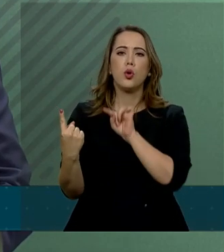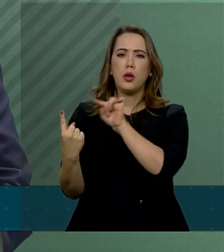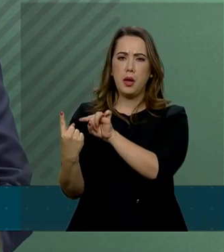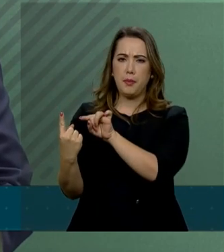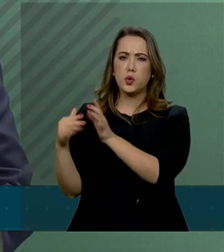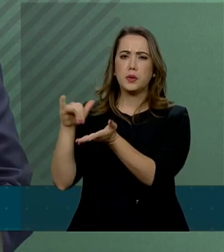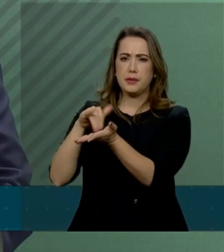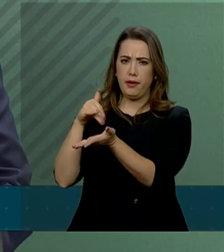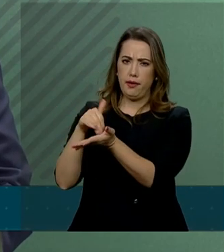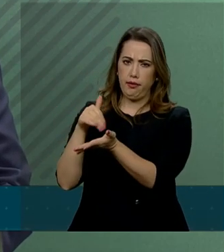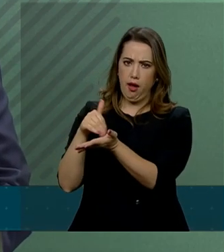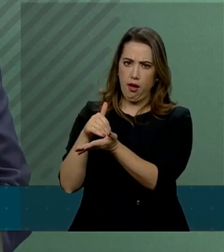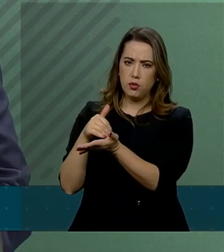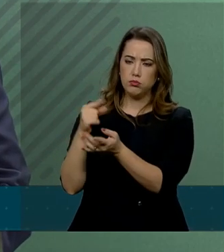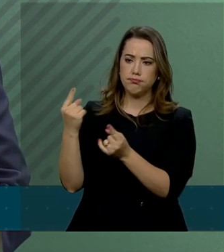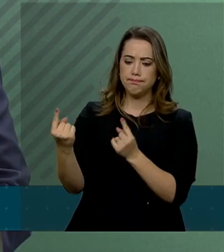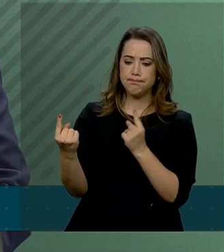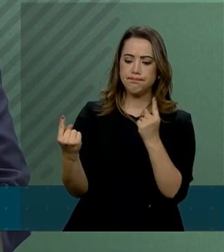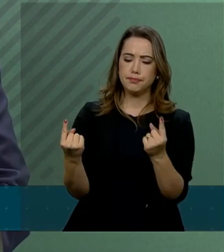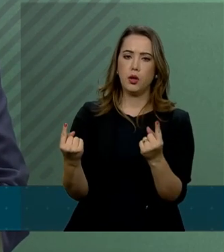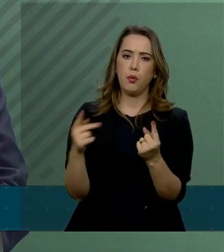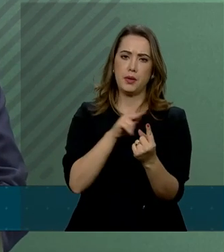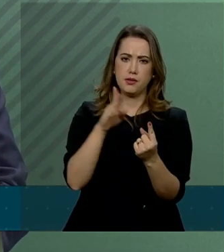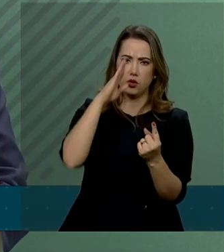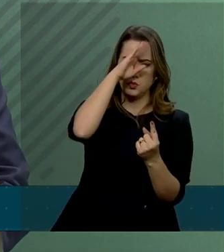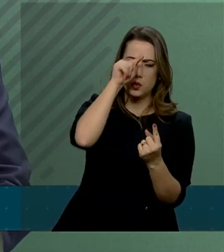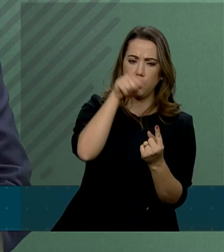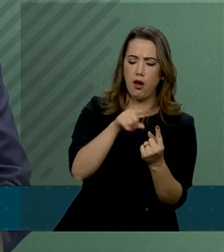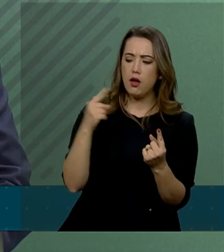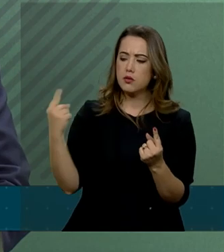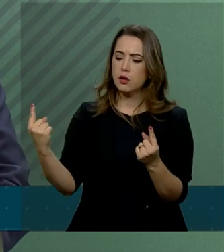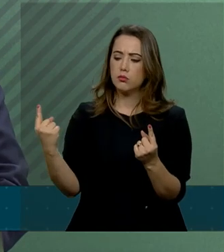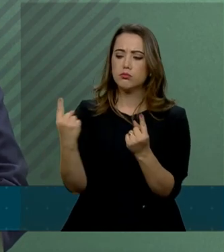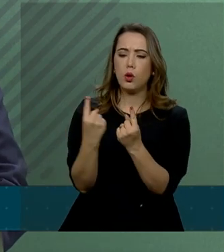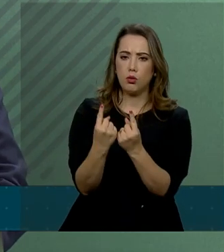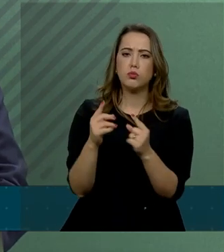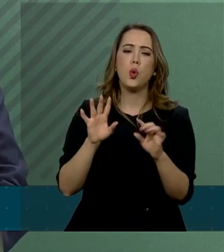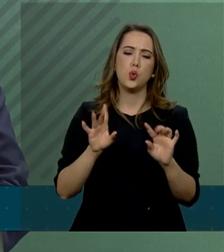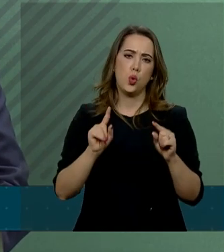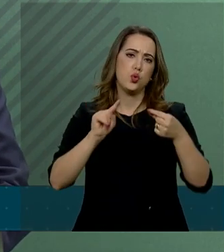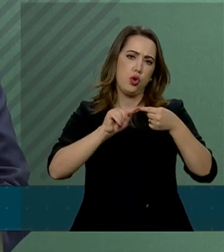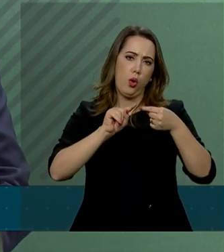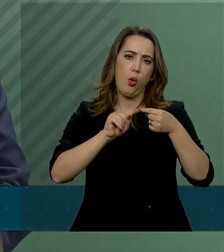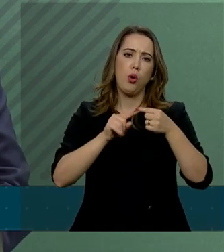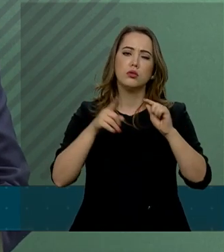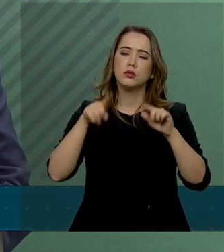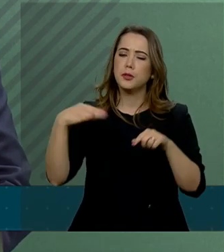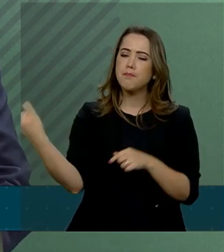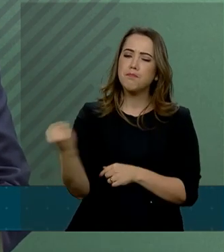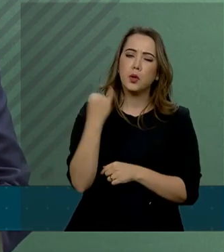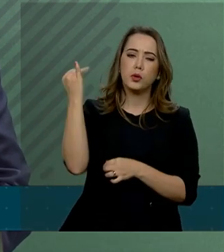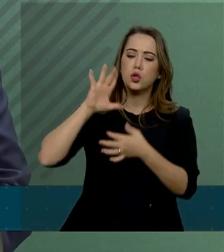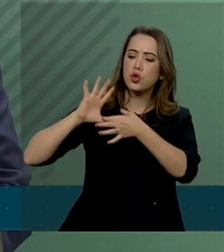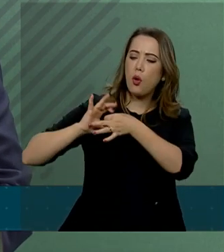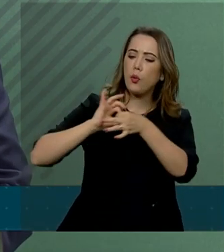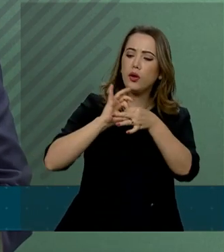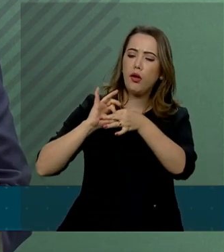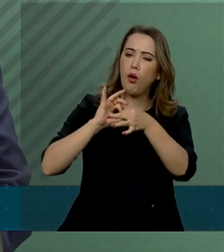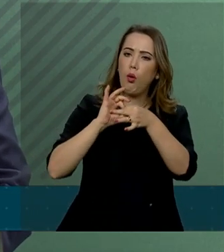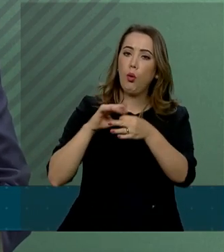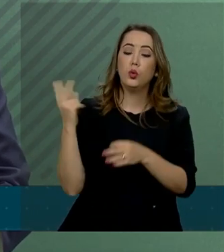concordaram em que é sem precedentes a sintonia entre os dois países concordaram